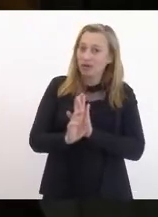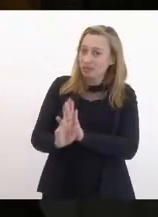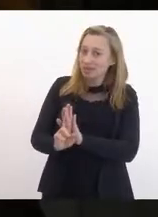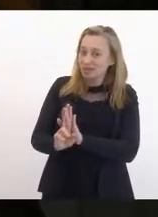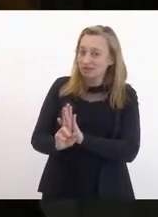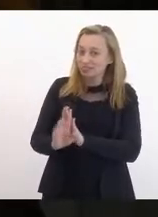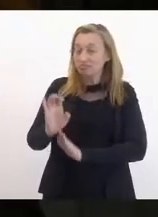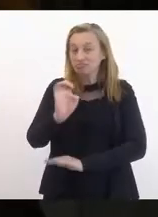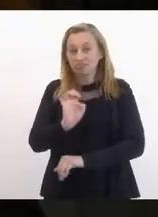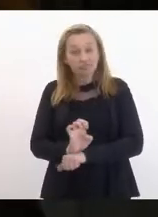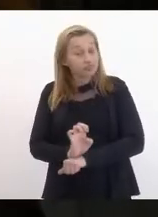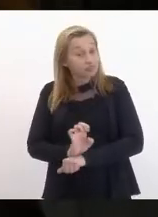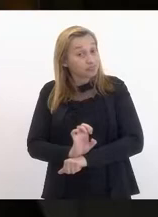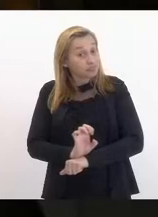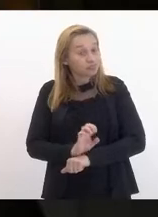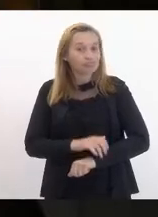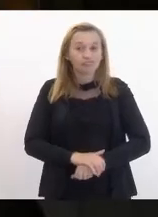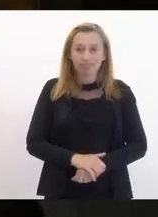do Estado